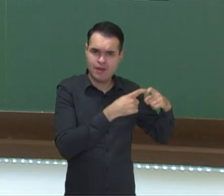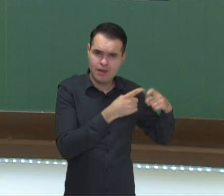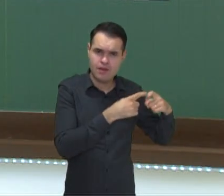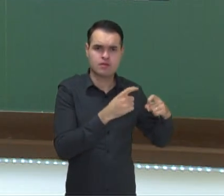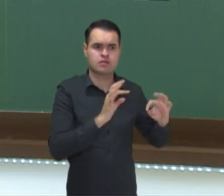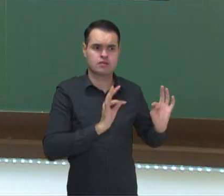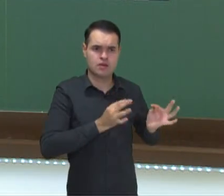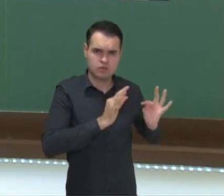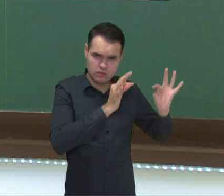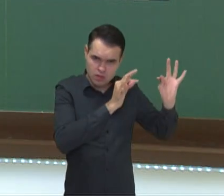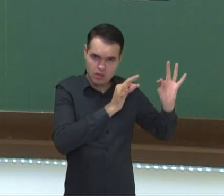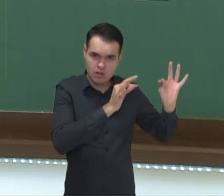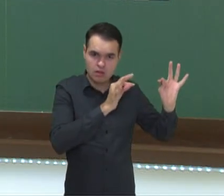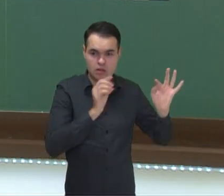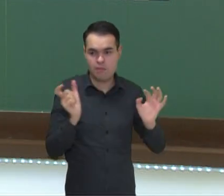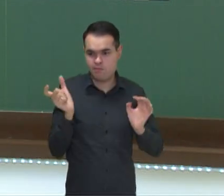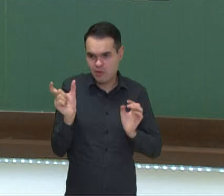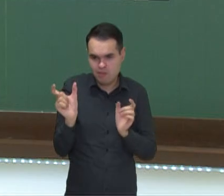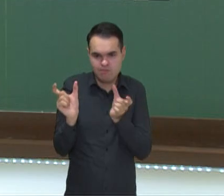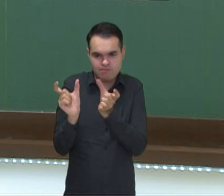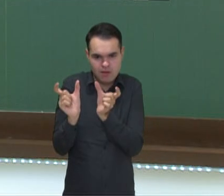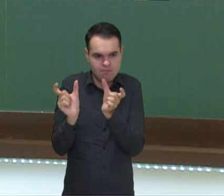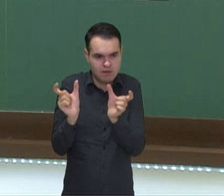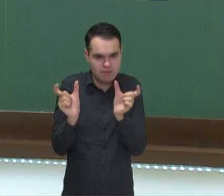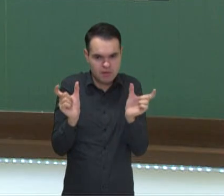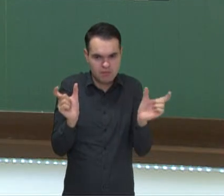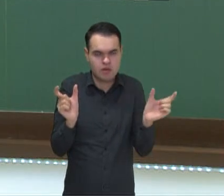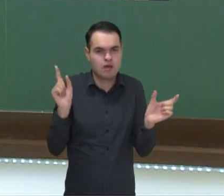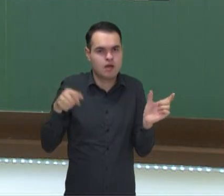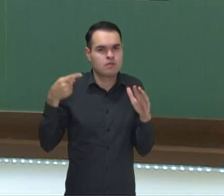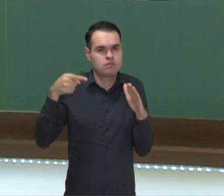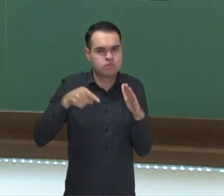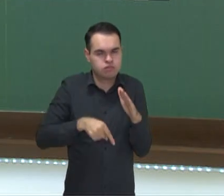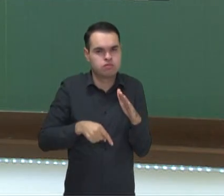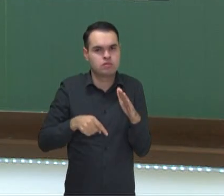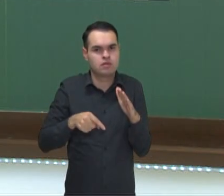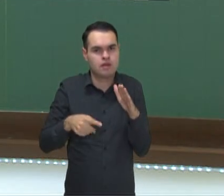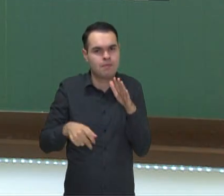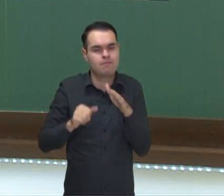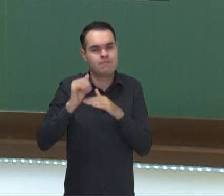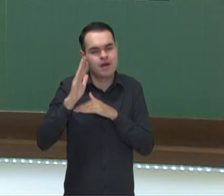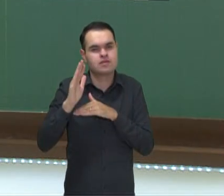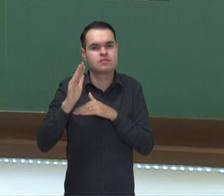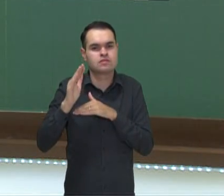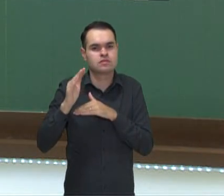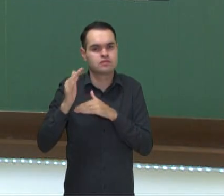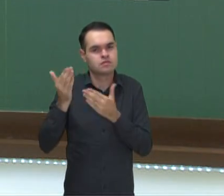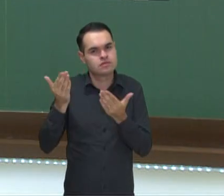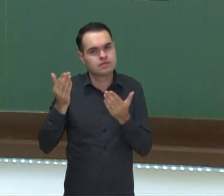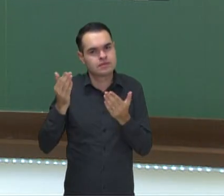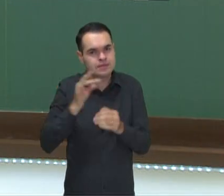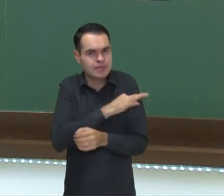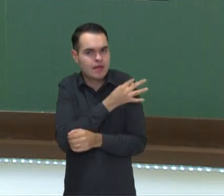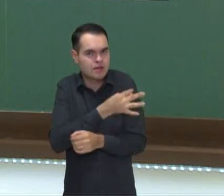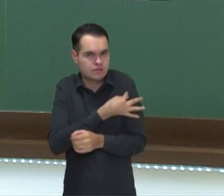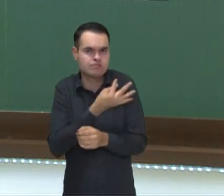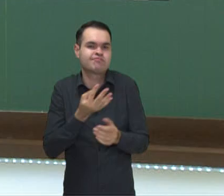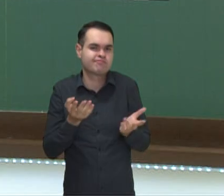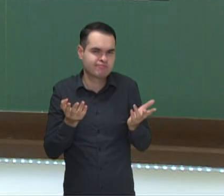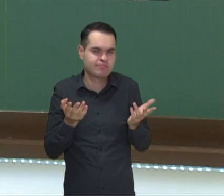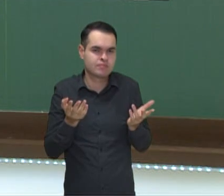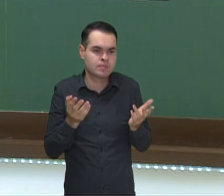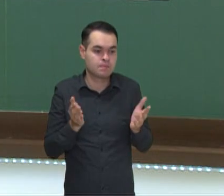de tecnologia, os termos que vamos encontrar nesse texto são dessas áreas. Agora, se é um texto voltado mais para o